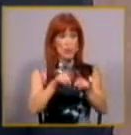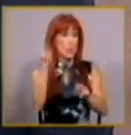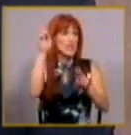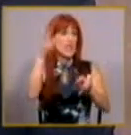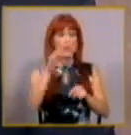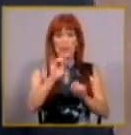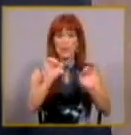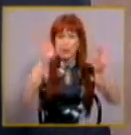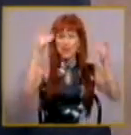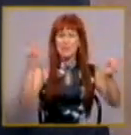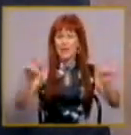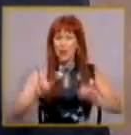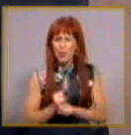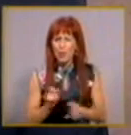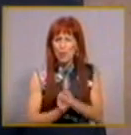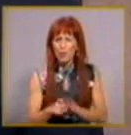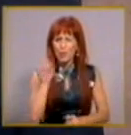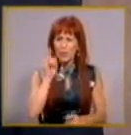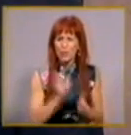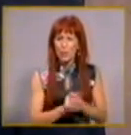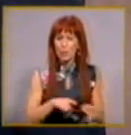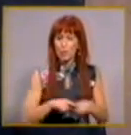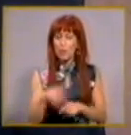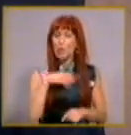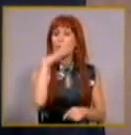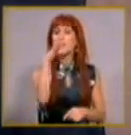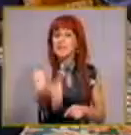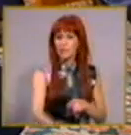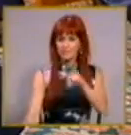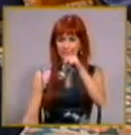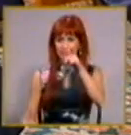Socialista inicial, mas há aqui outro ponto fundamental, o tal ponto político que eu queria colocar um enfoque.